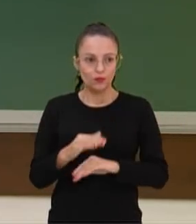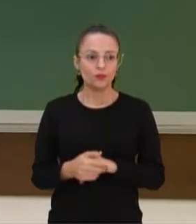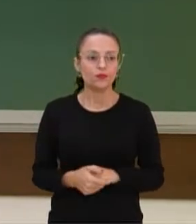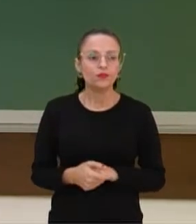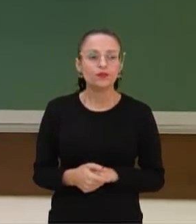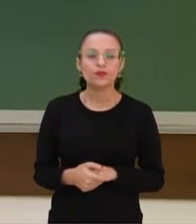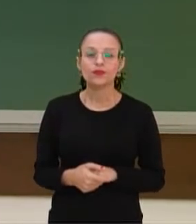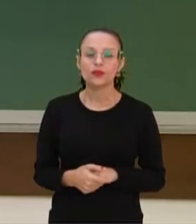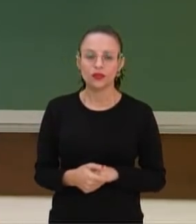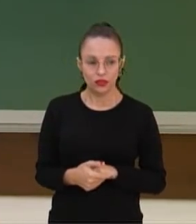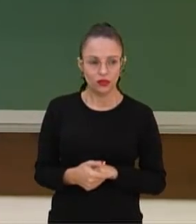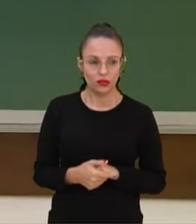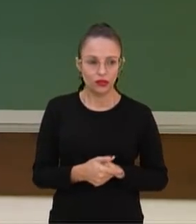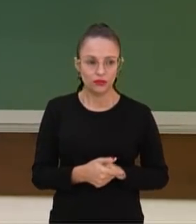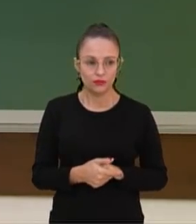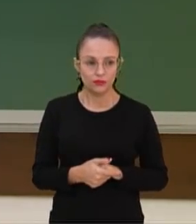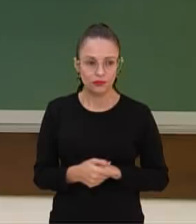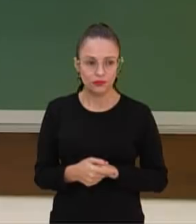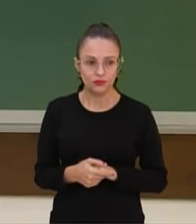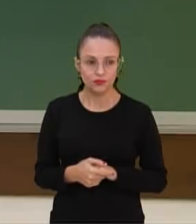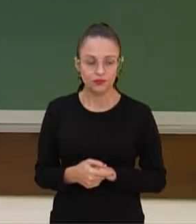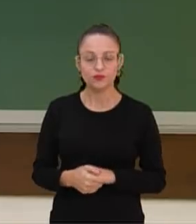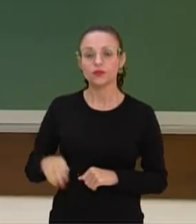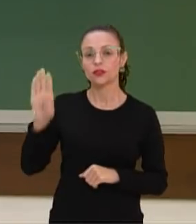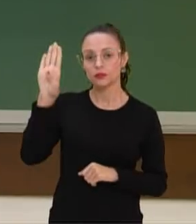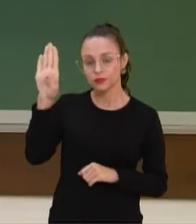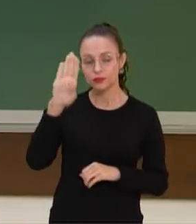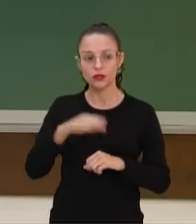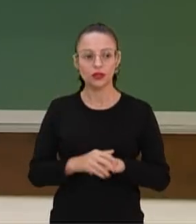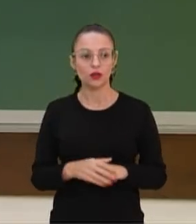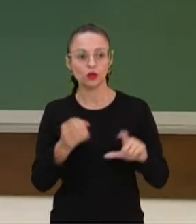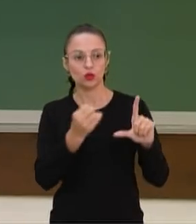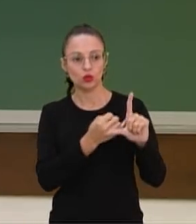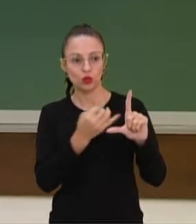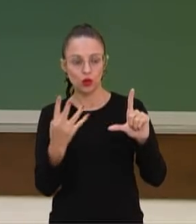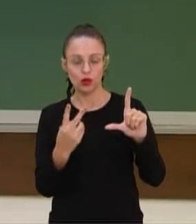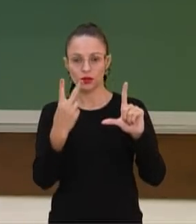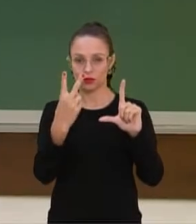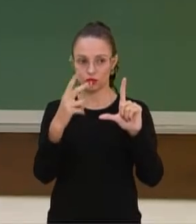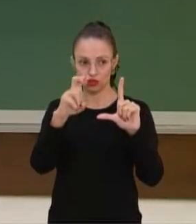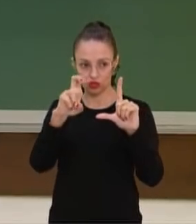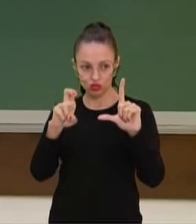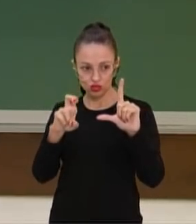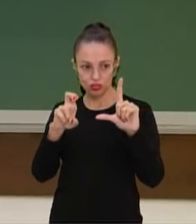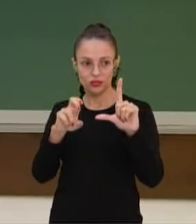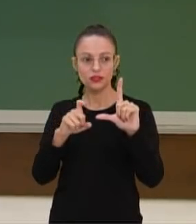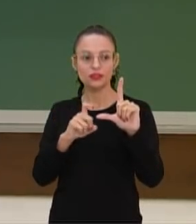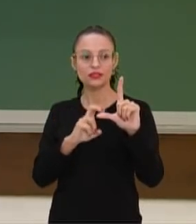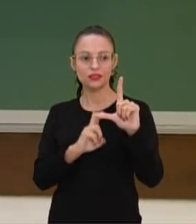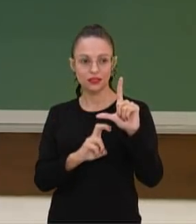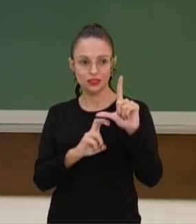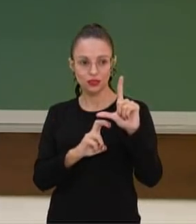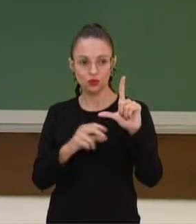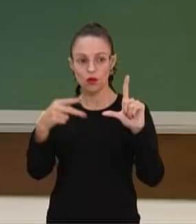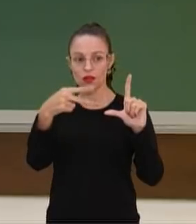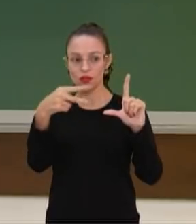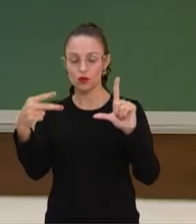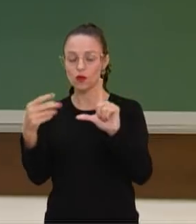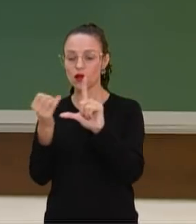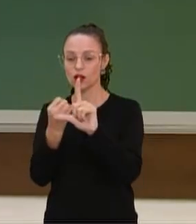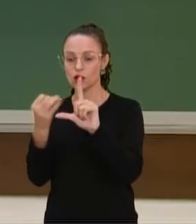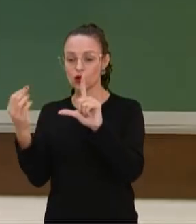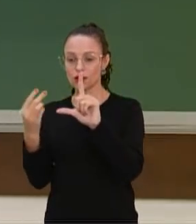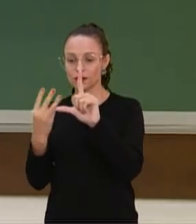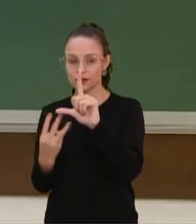5. No item B, log de 2x na base 5 igual a 8 na